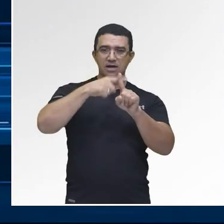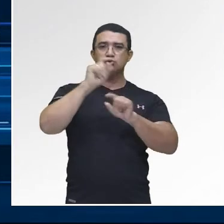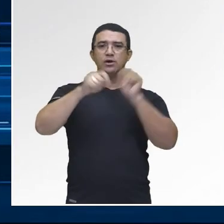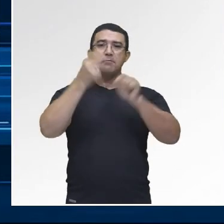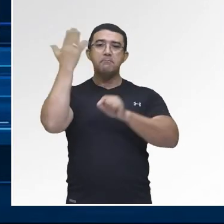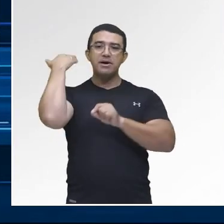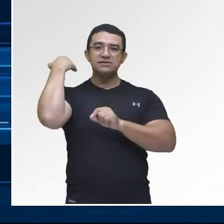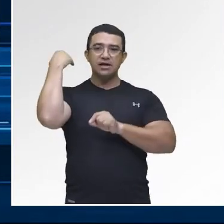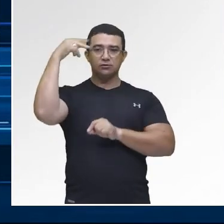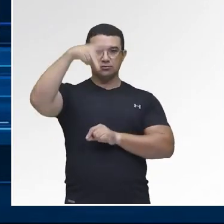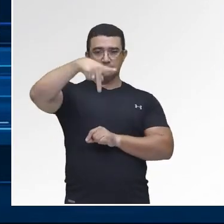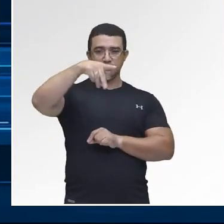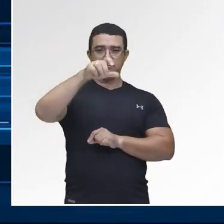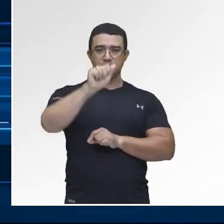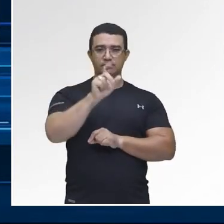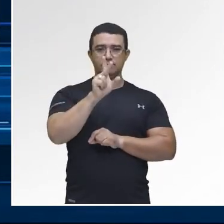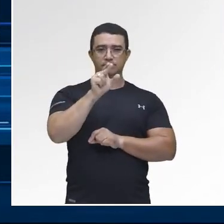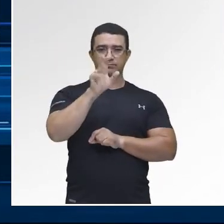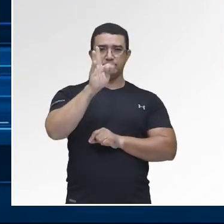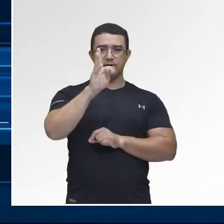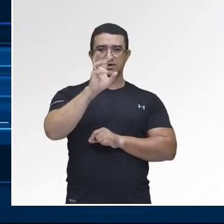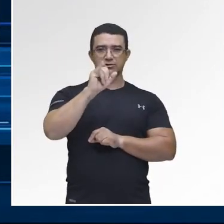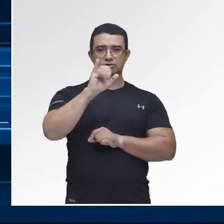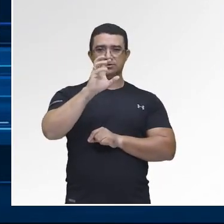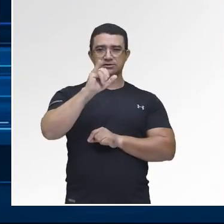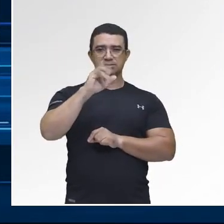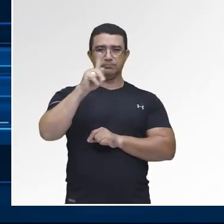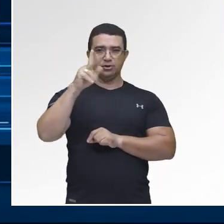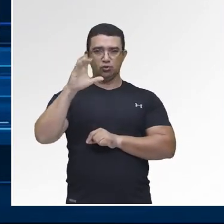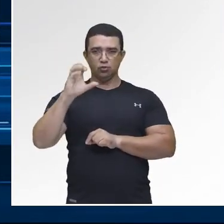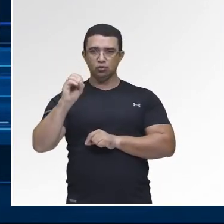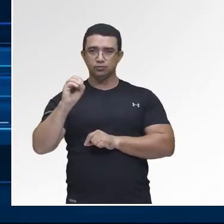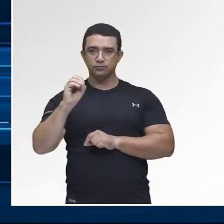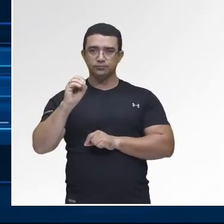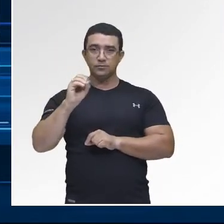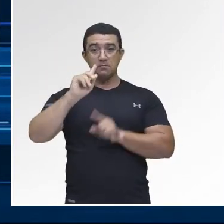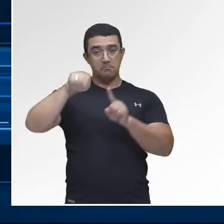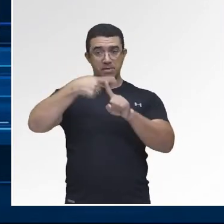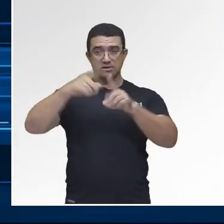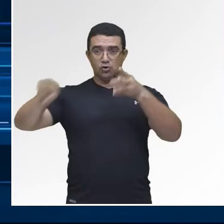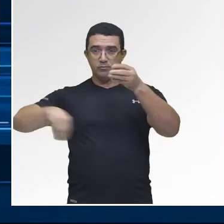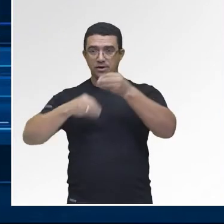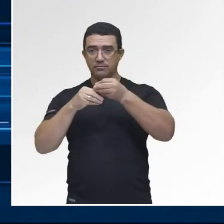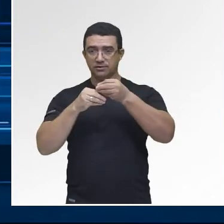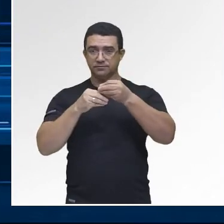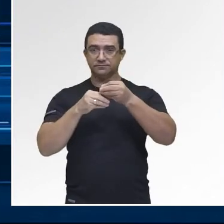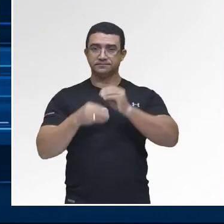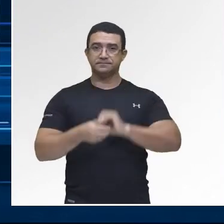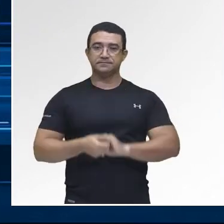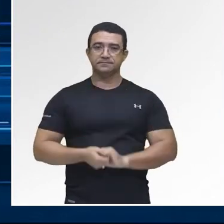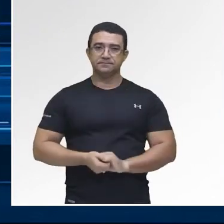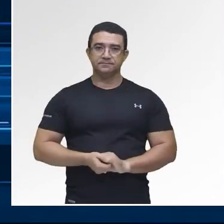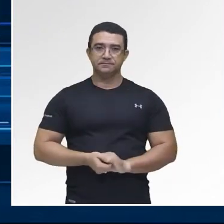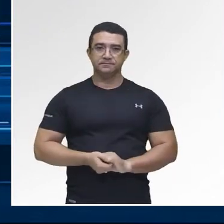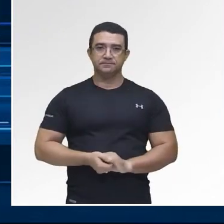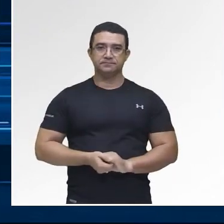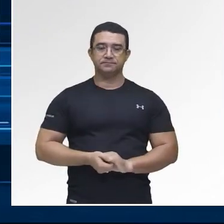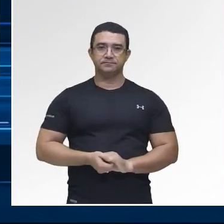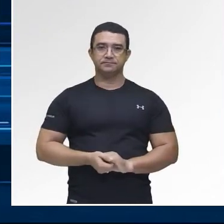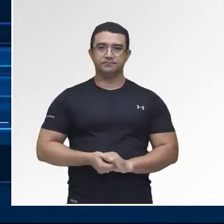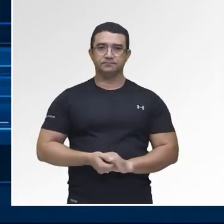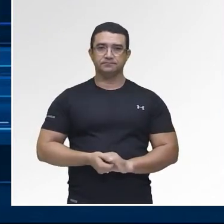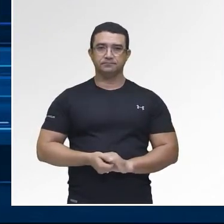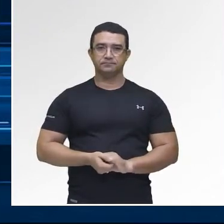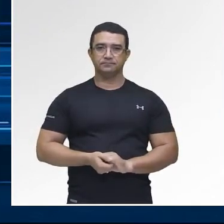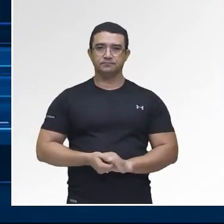singular, e o have, quando não for terceira pessoa do singular. Nesse caso ali vai ser o have, né? No exemplo que nós vamos ver. Aí o